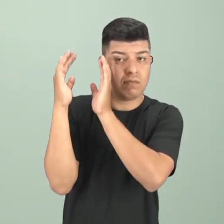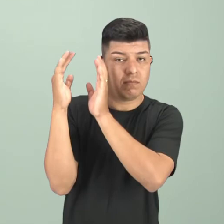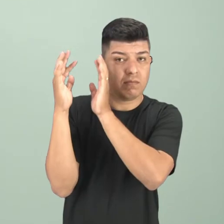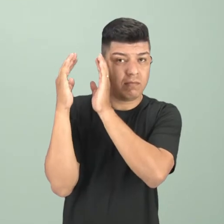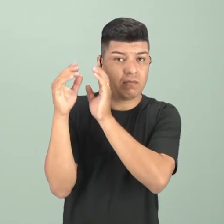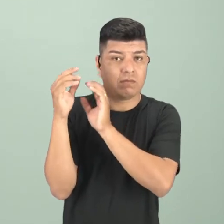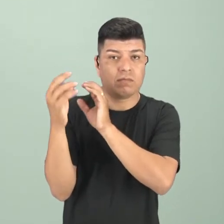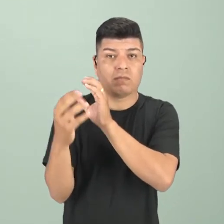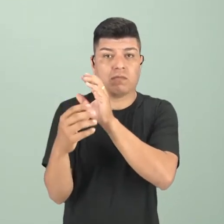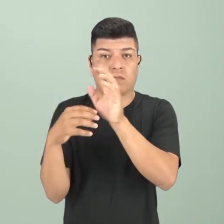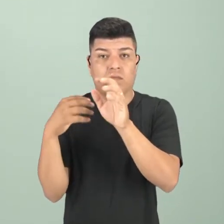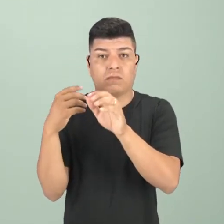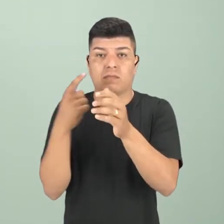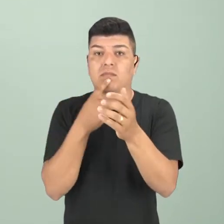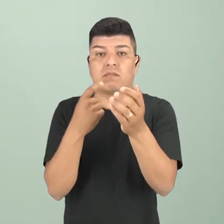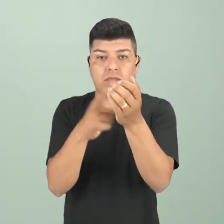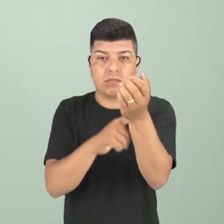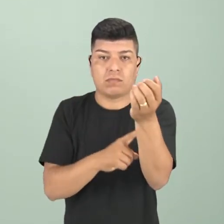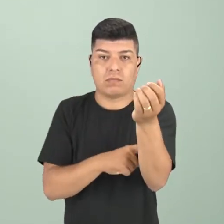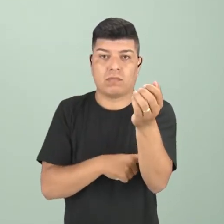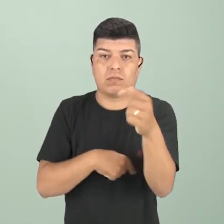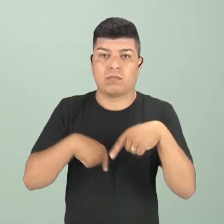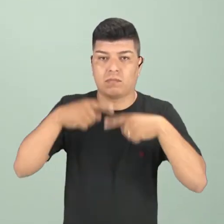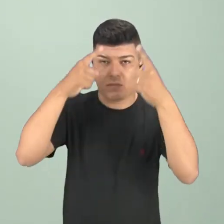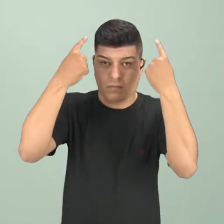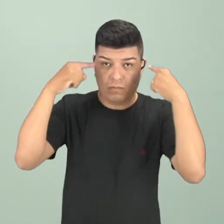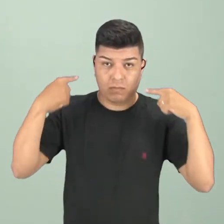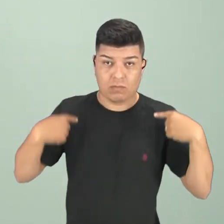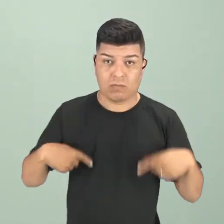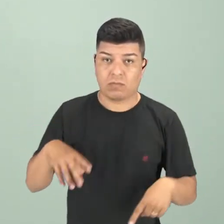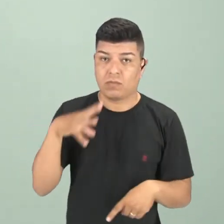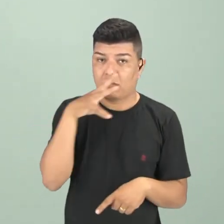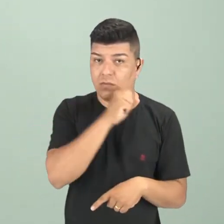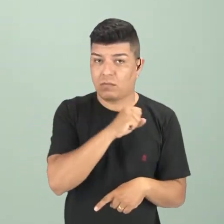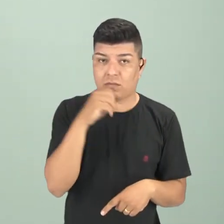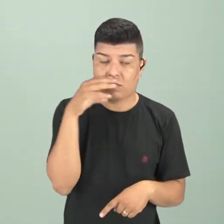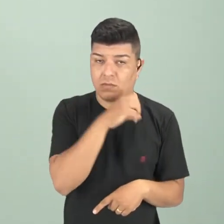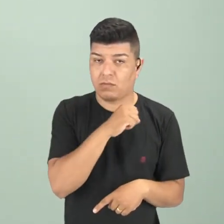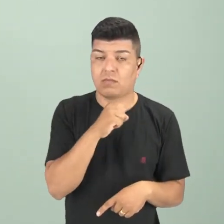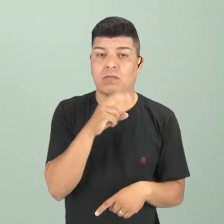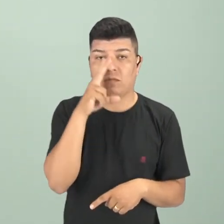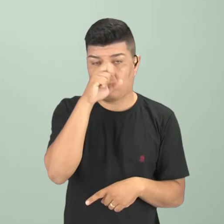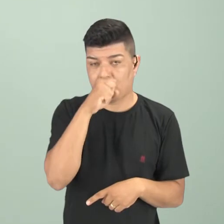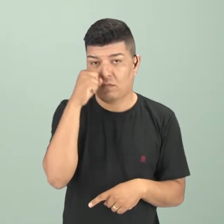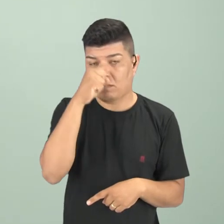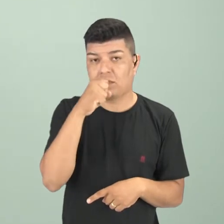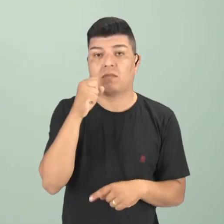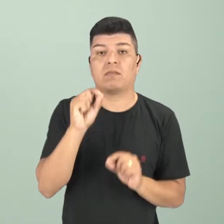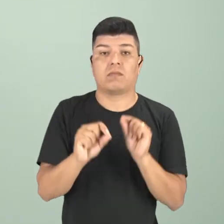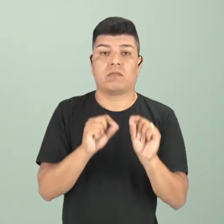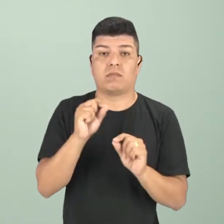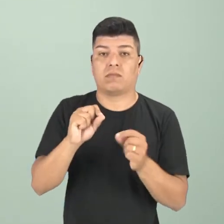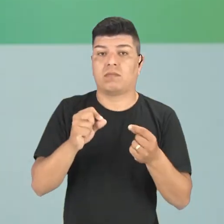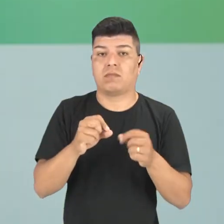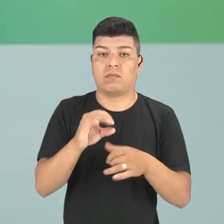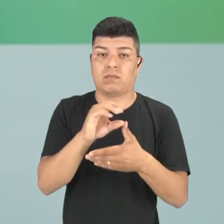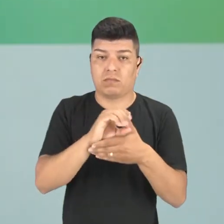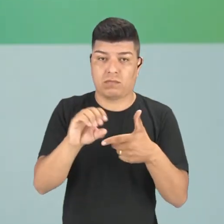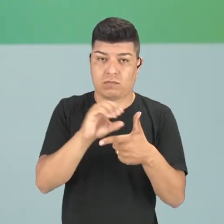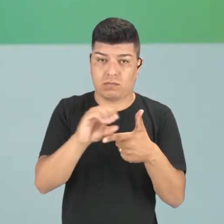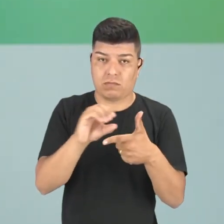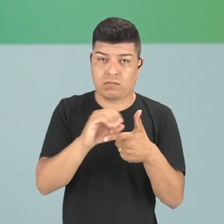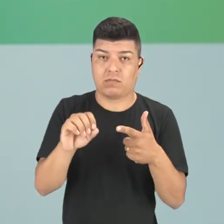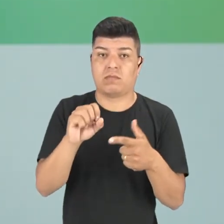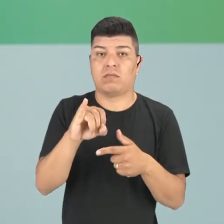cérebro ele tem que estar a circulação sanguínea muito grande muito forte né a guardiã de oxigênio e nutrientes para que ele possa fazer os